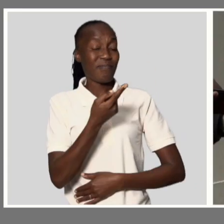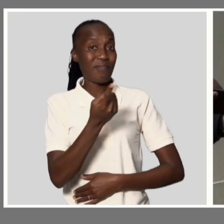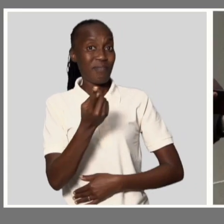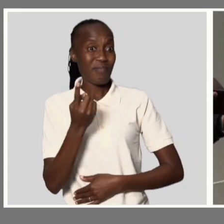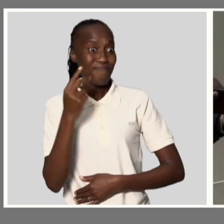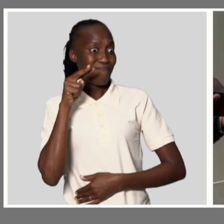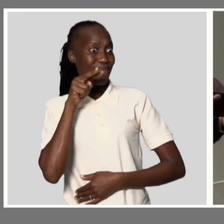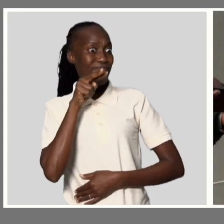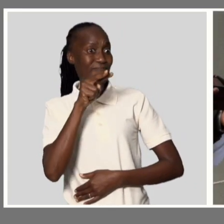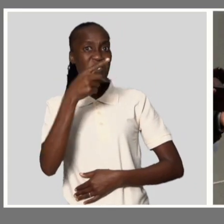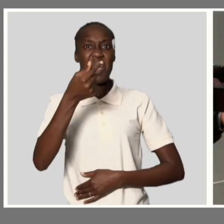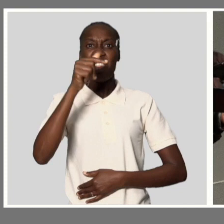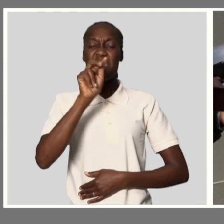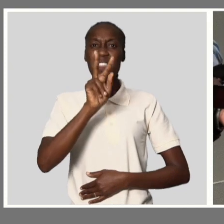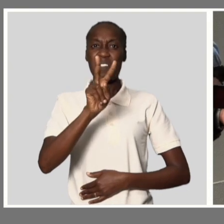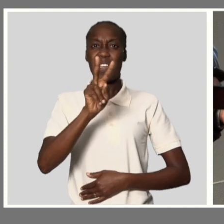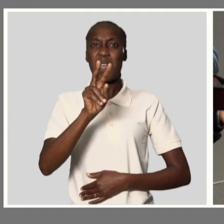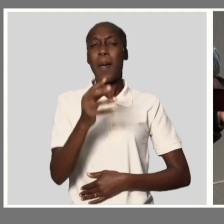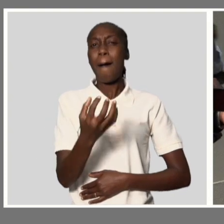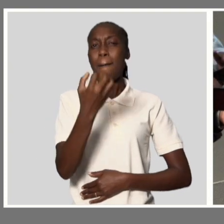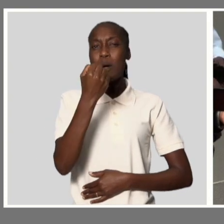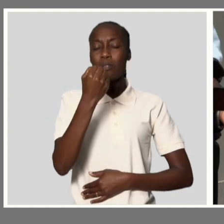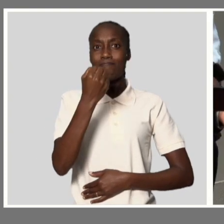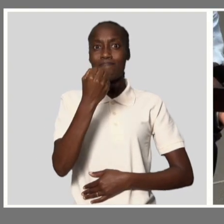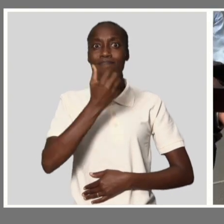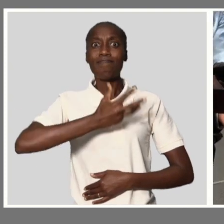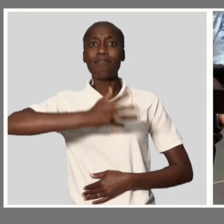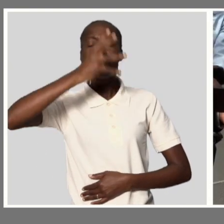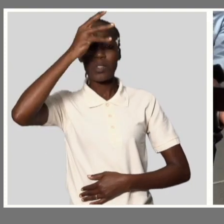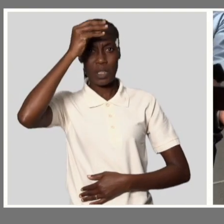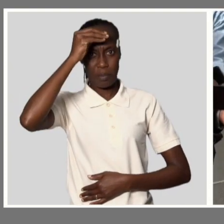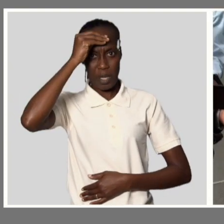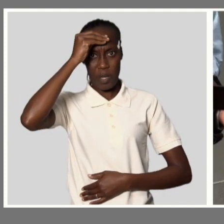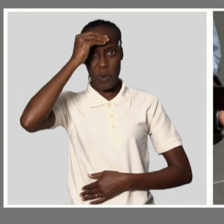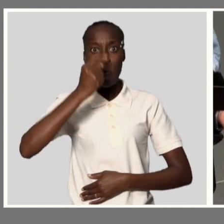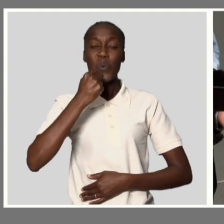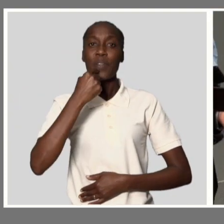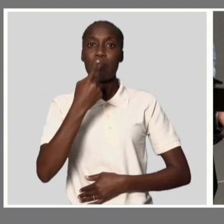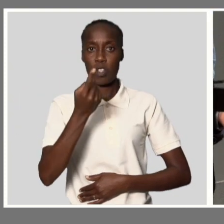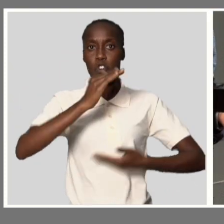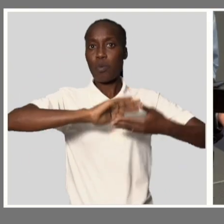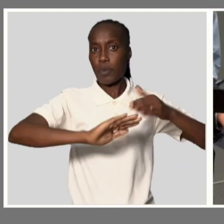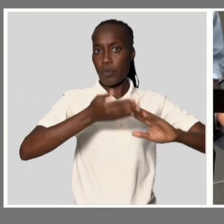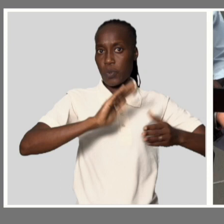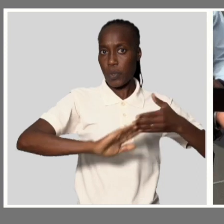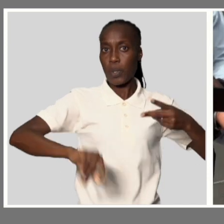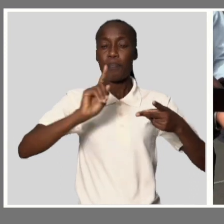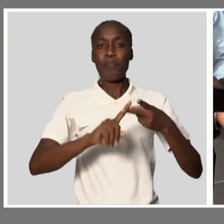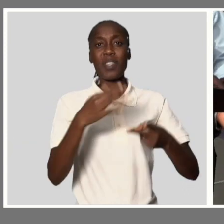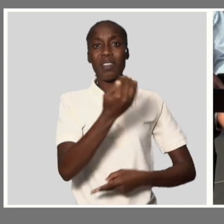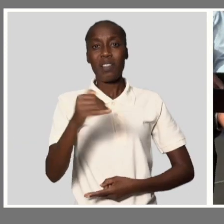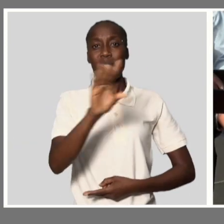ver a televisão para poderem acompanhar as aulas que são dadas. Em termos de crianças com